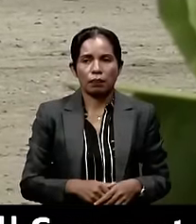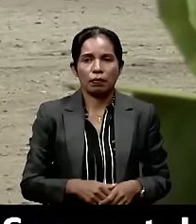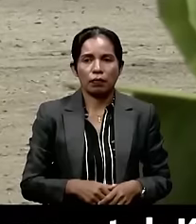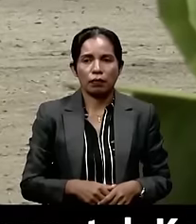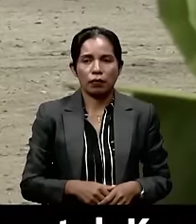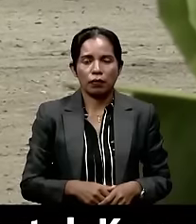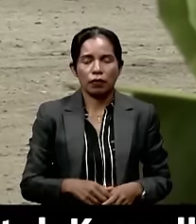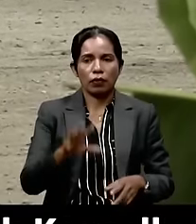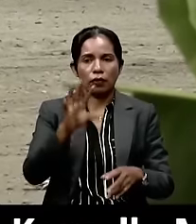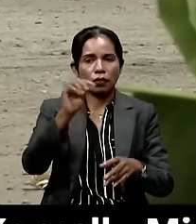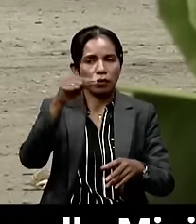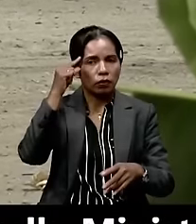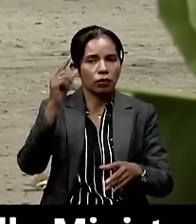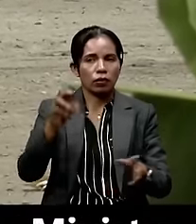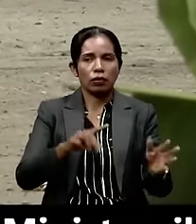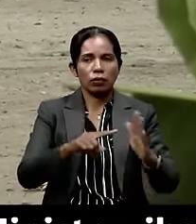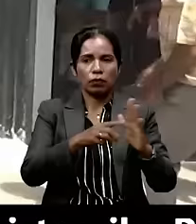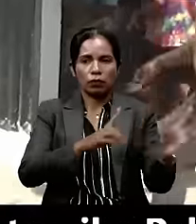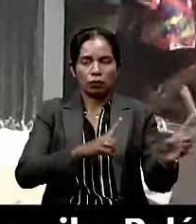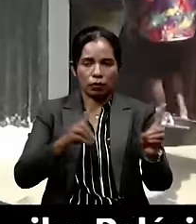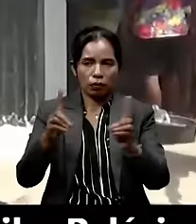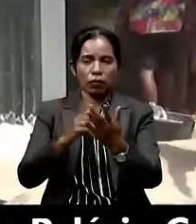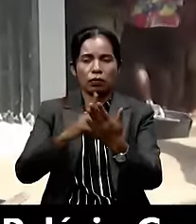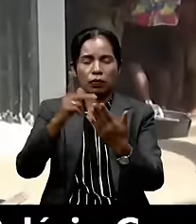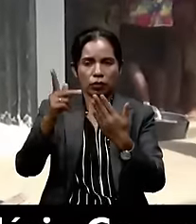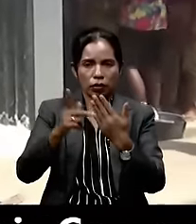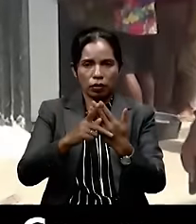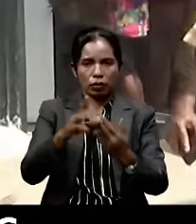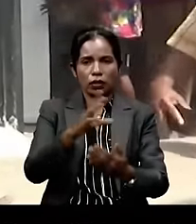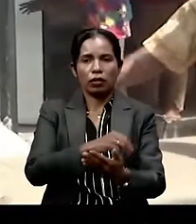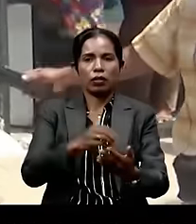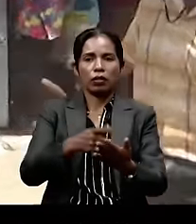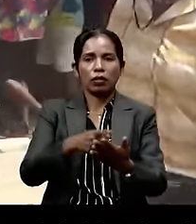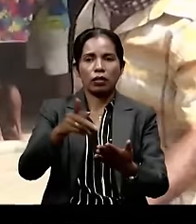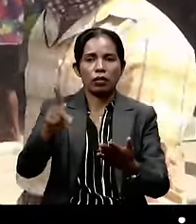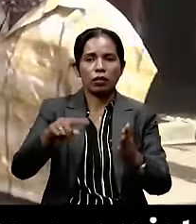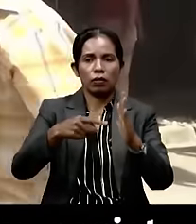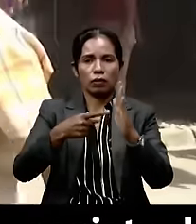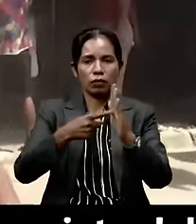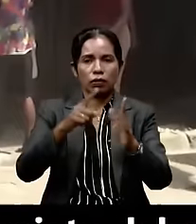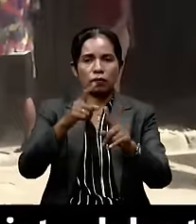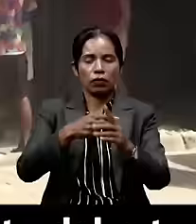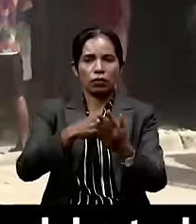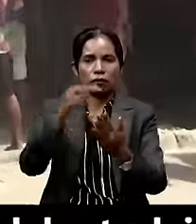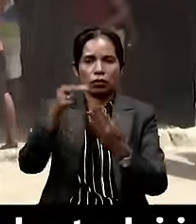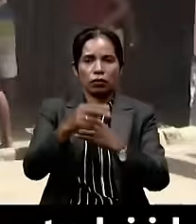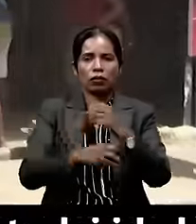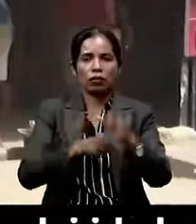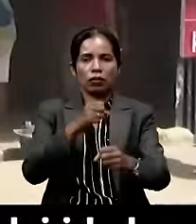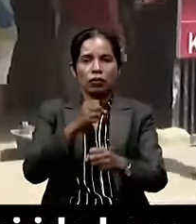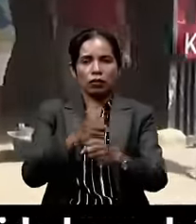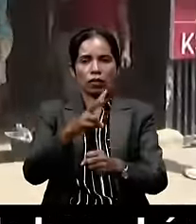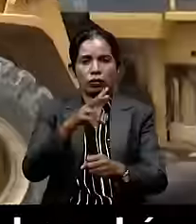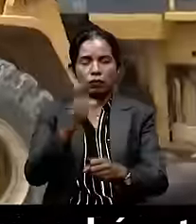Nune, nono governo hau implementa ni programa despeso administrativa ne hau e ao fulo novembro tina rion rua